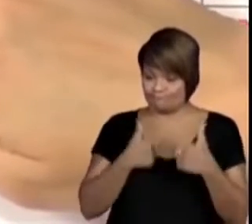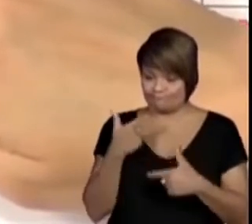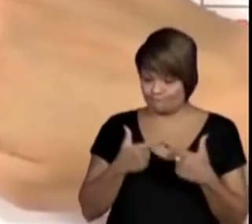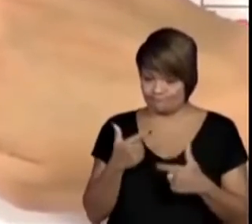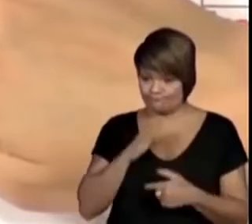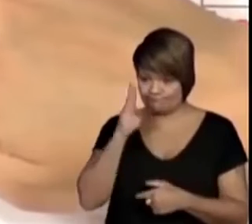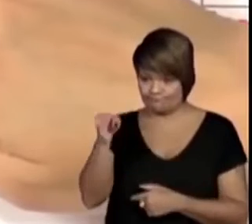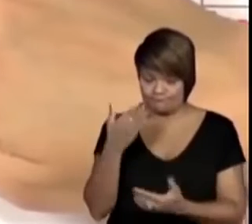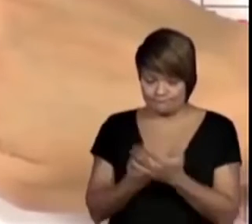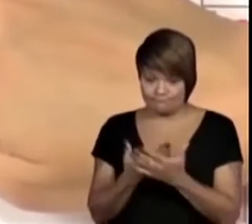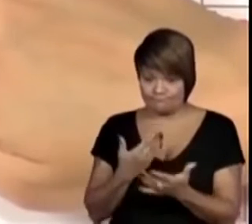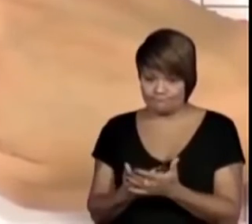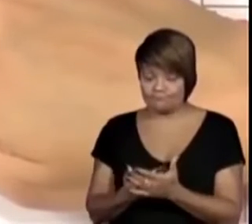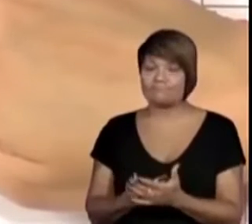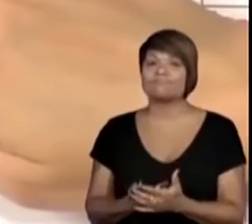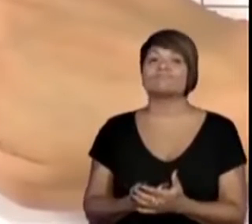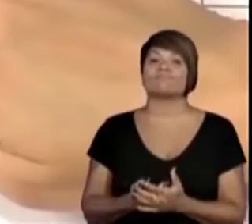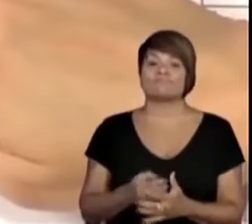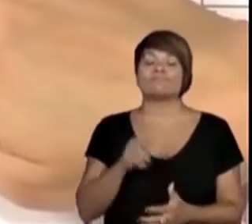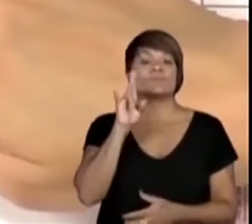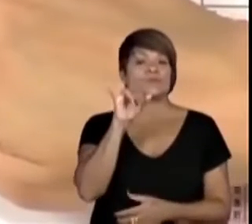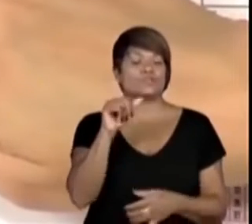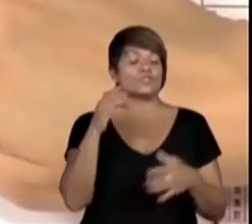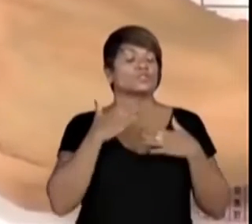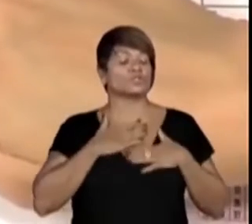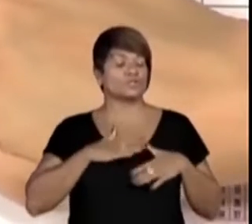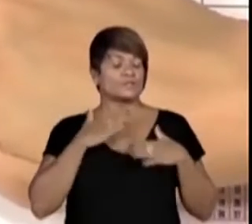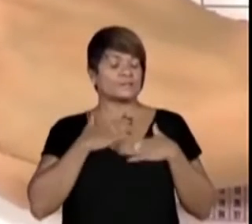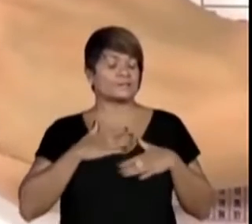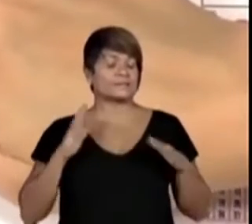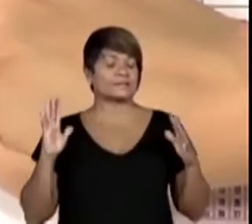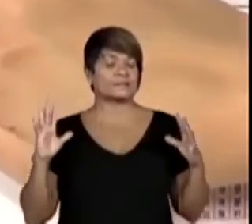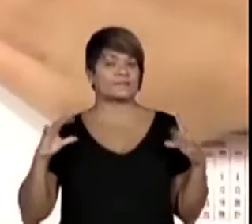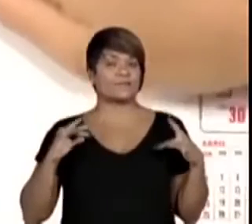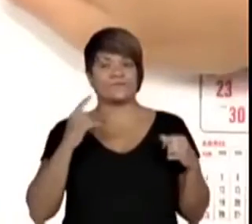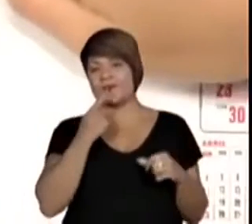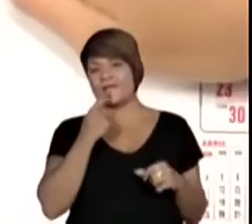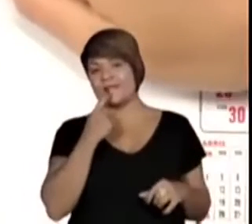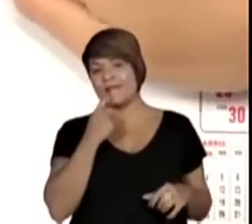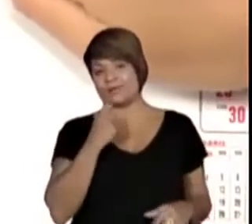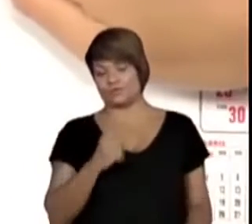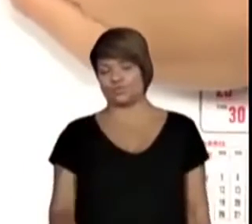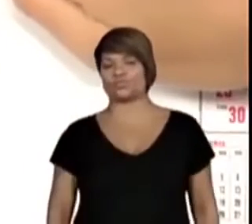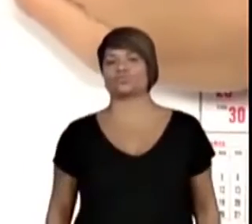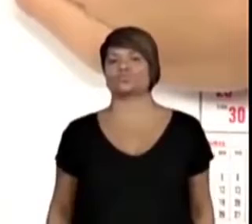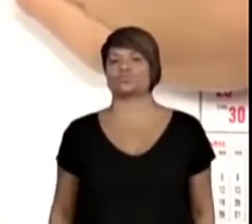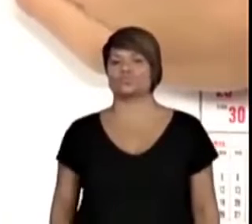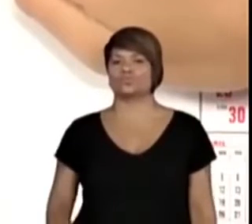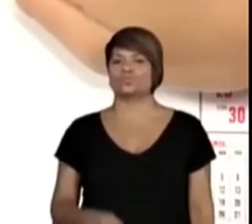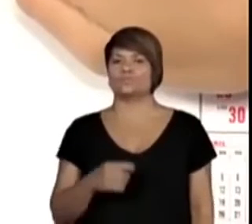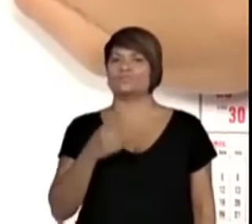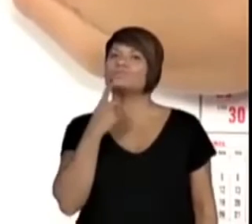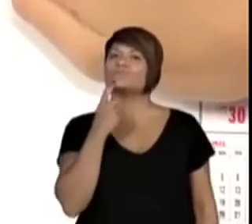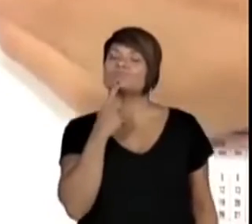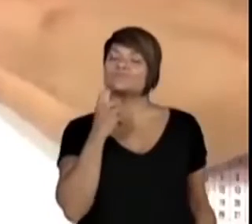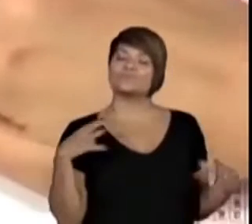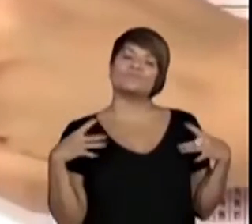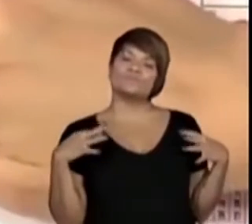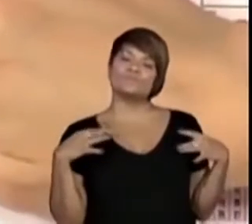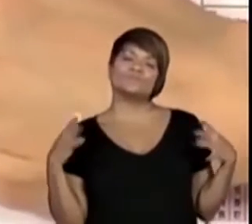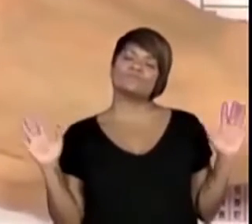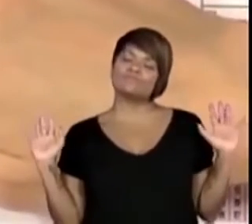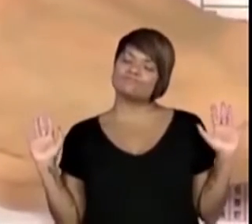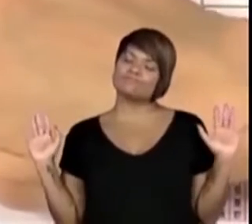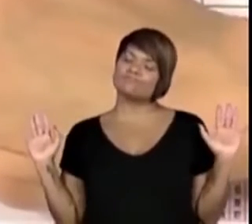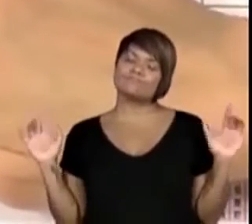na escola, é mais um diazinho de descanso, são feriados, tá bom? Daí significa que nesse dia as